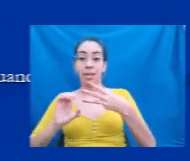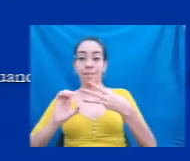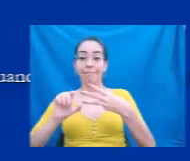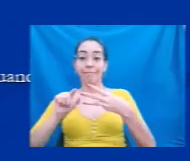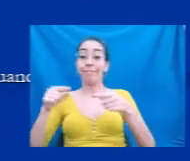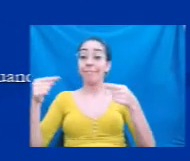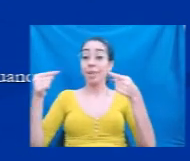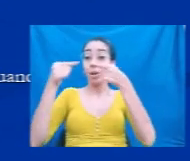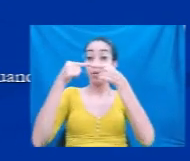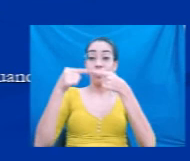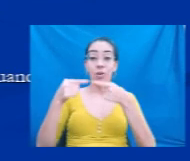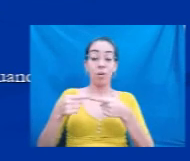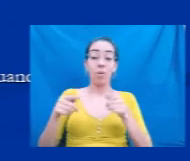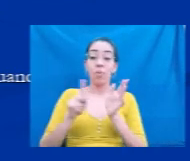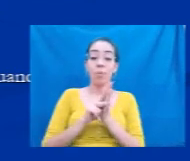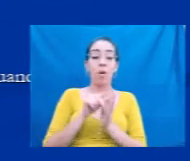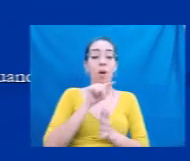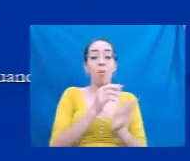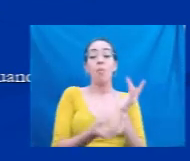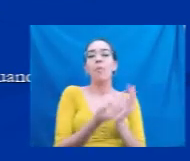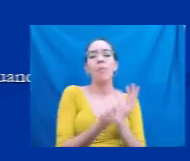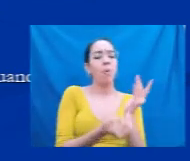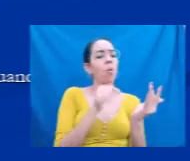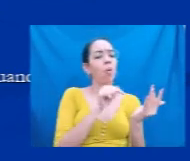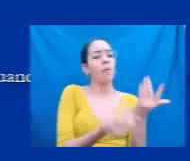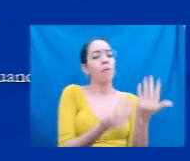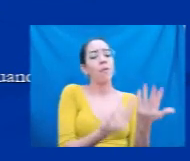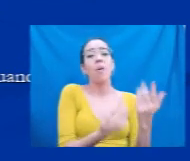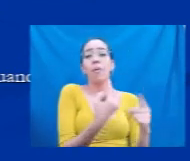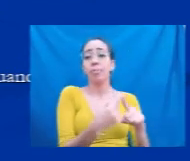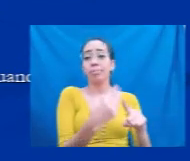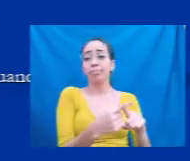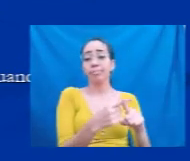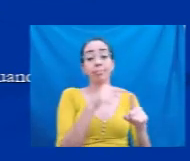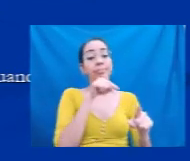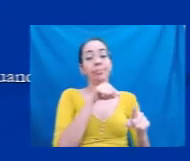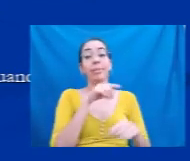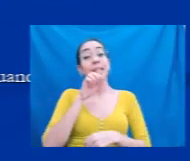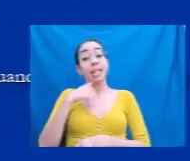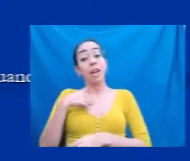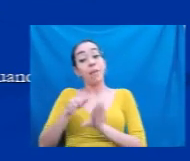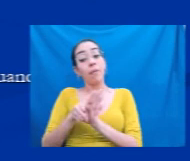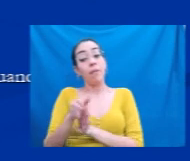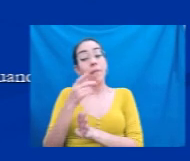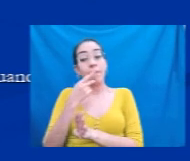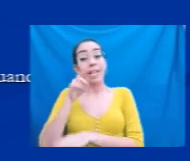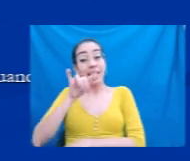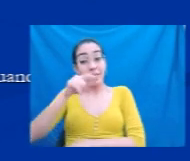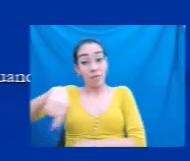situação. O que eu sempre recomendo é pessoas que não têm treinamento em combate a incêndio, elas têm que sair do